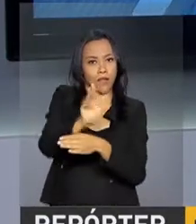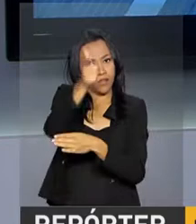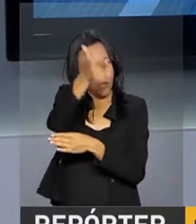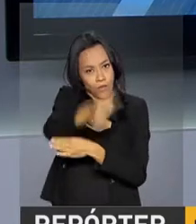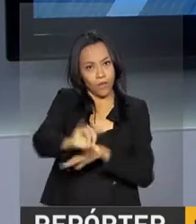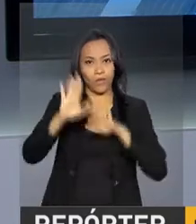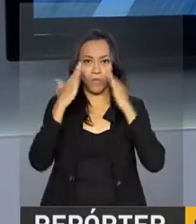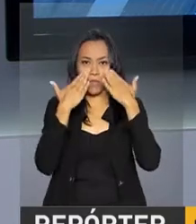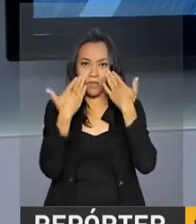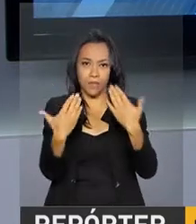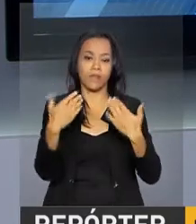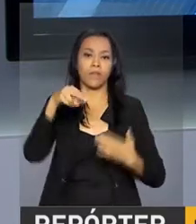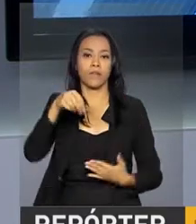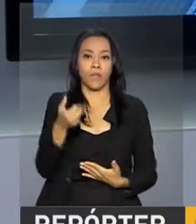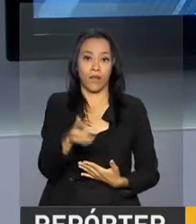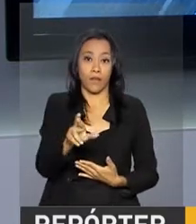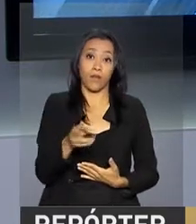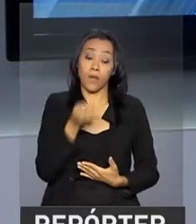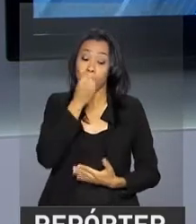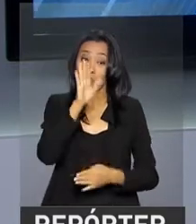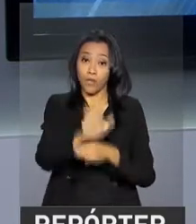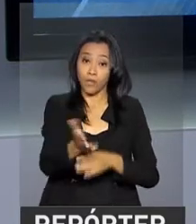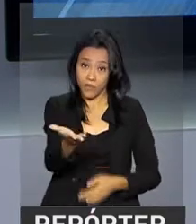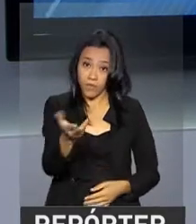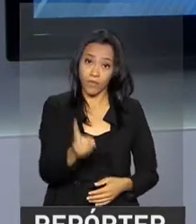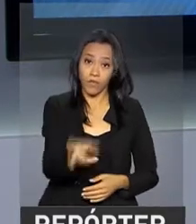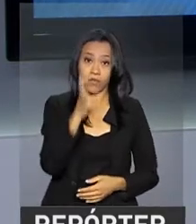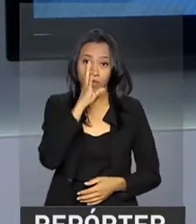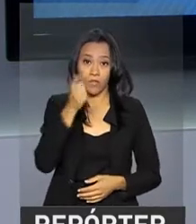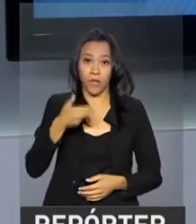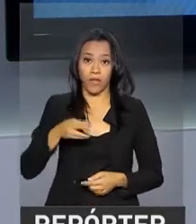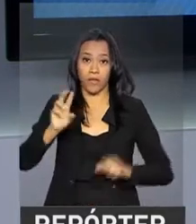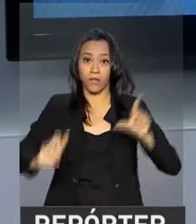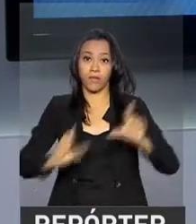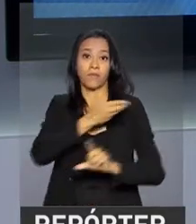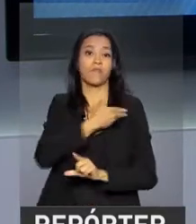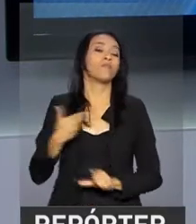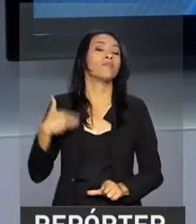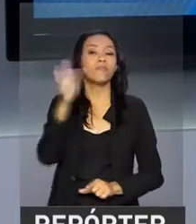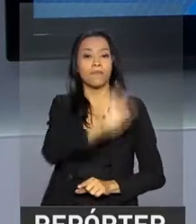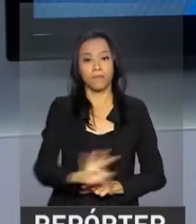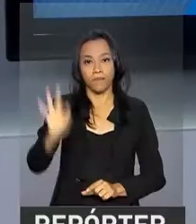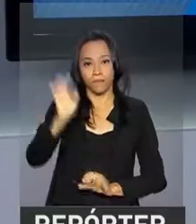próxima edição do Repórter NBR. Uma boa tarde para você e continue na NBR, a TV do